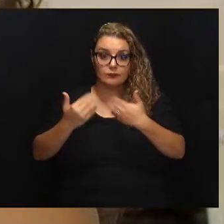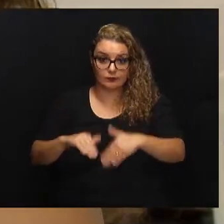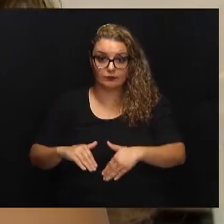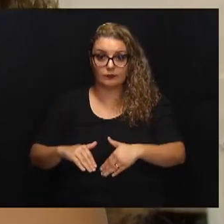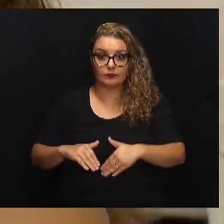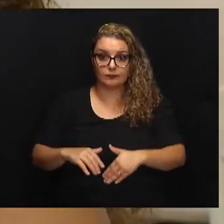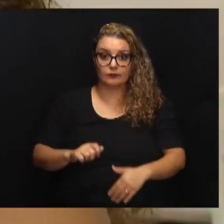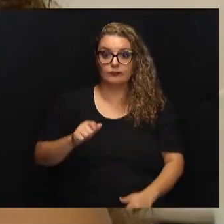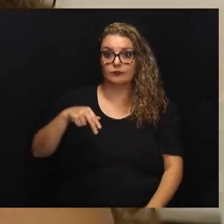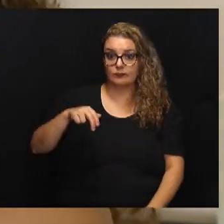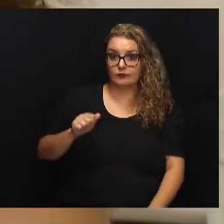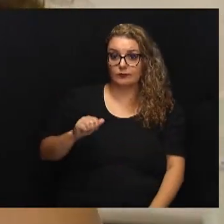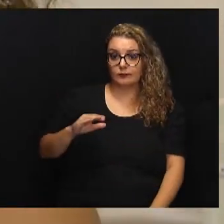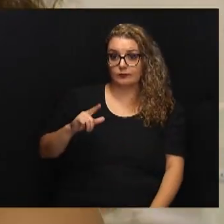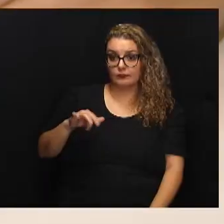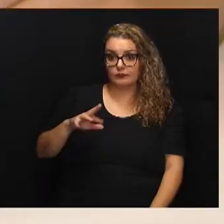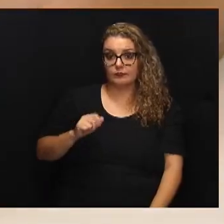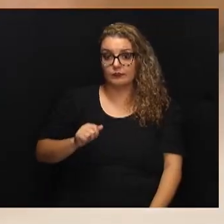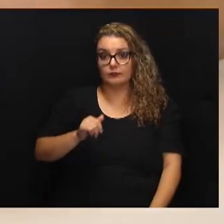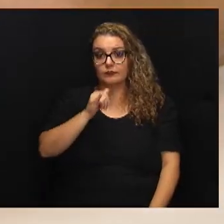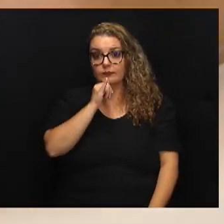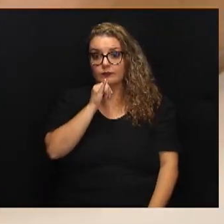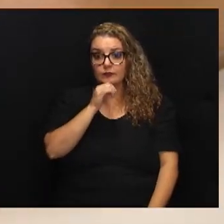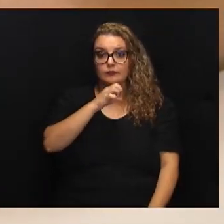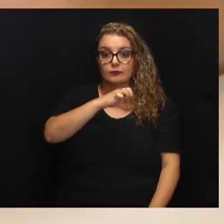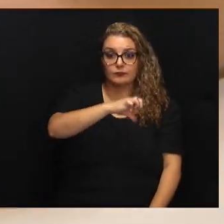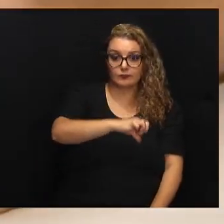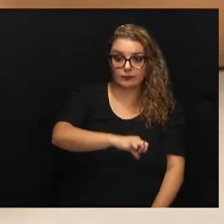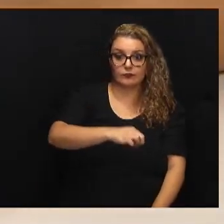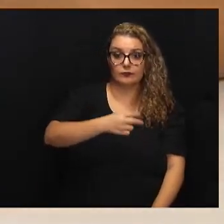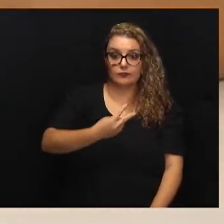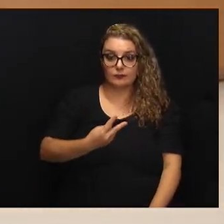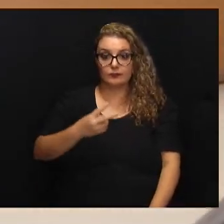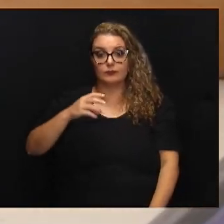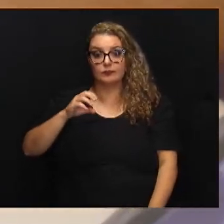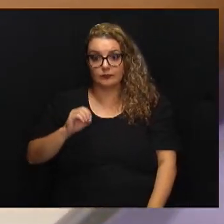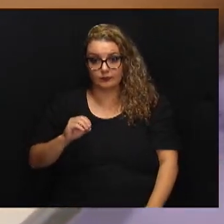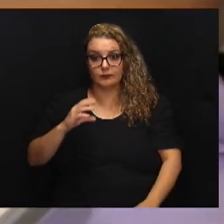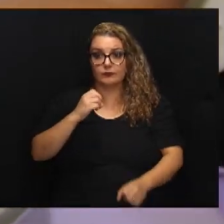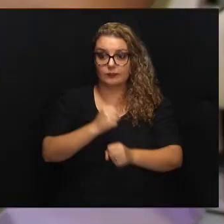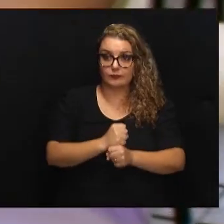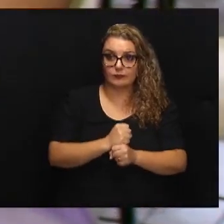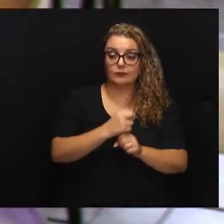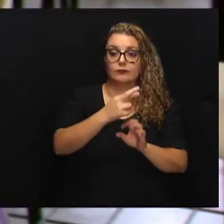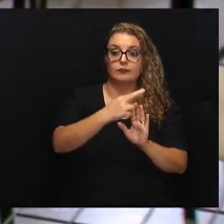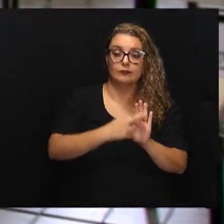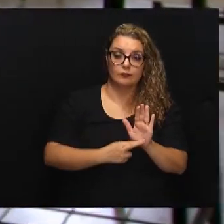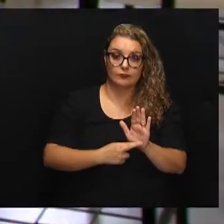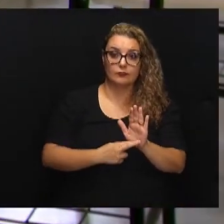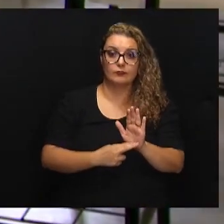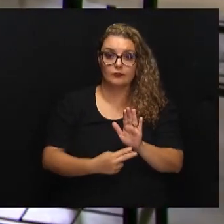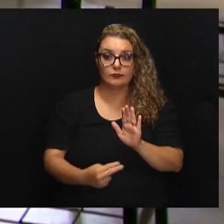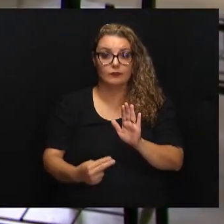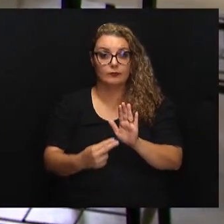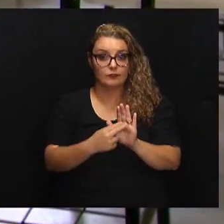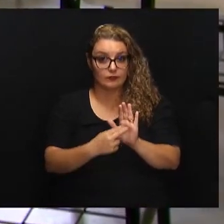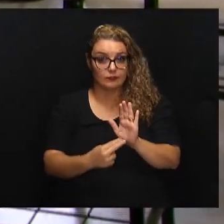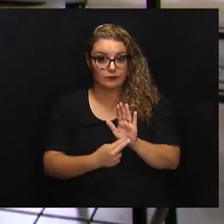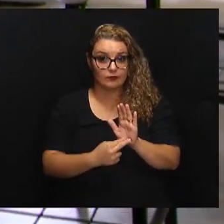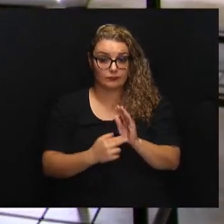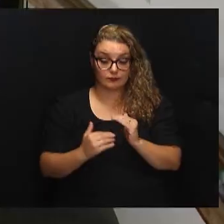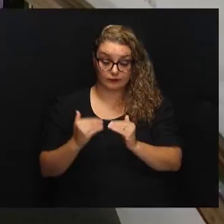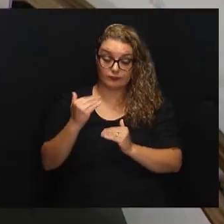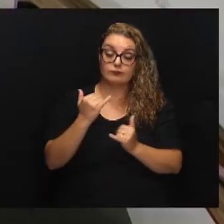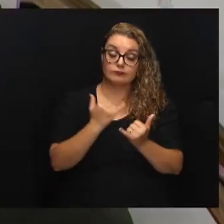A Ana Clara, por exemplo, fez 920 pontos na redação, uma nota bem acima da média e que ela